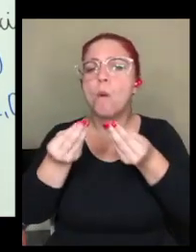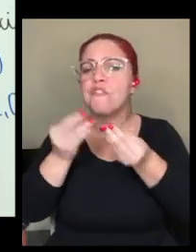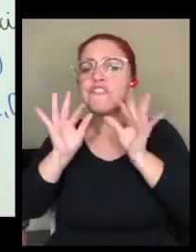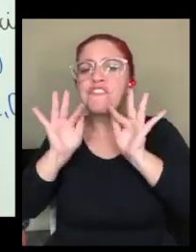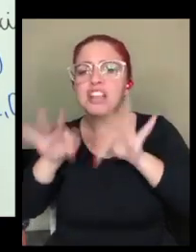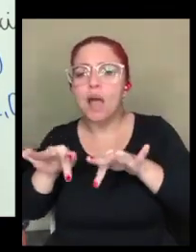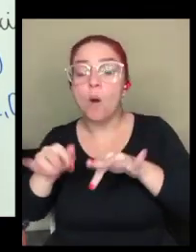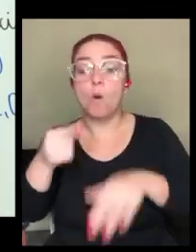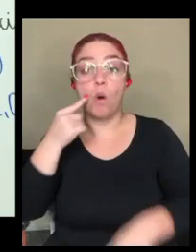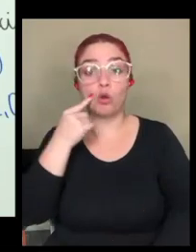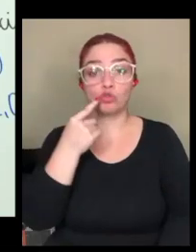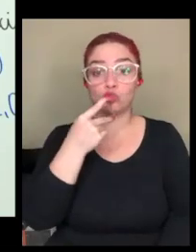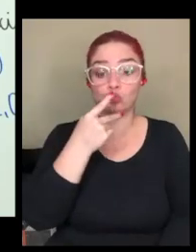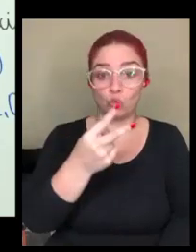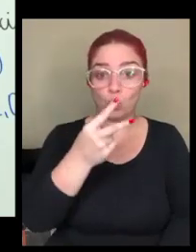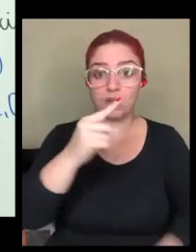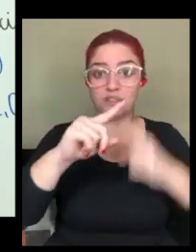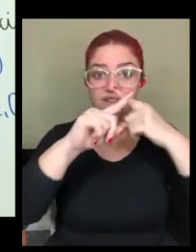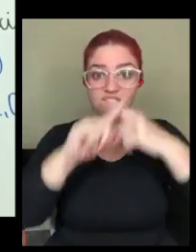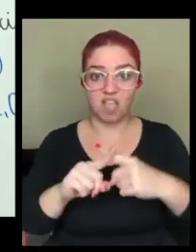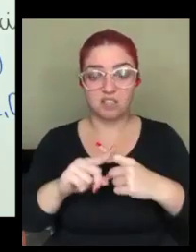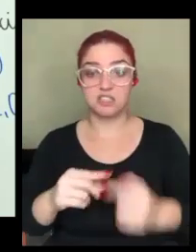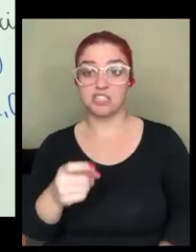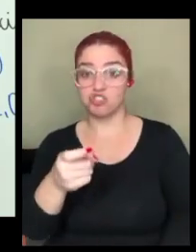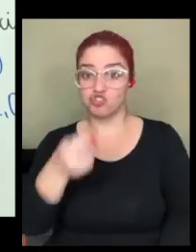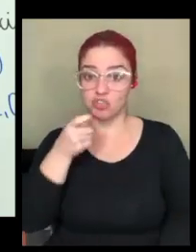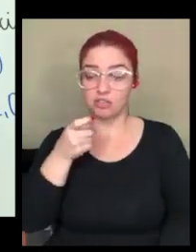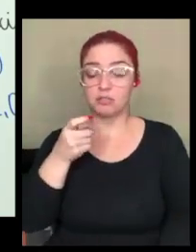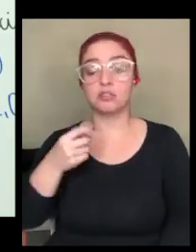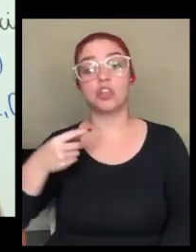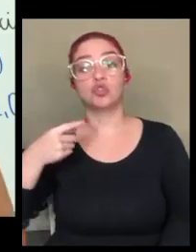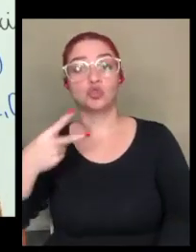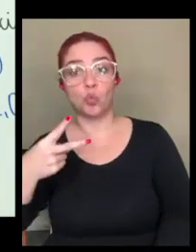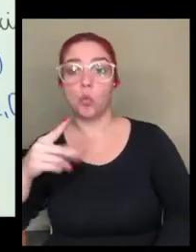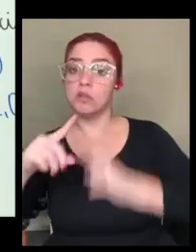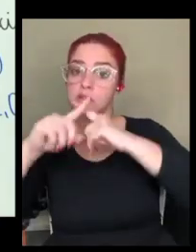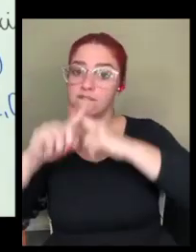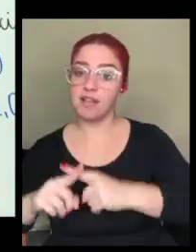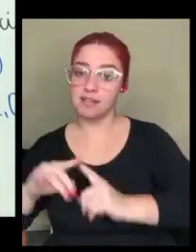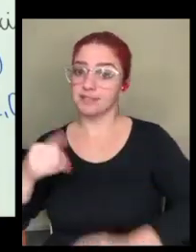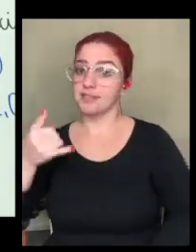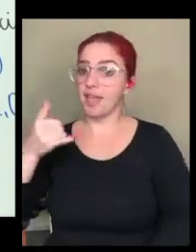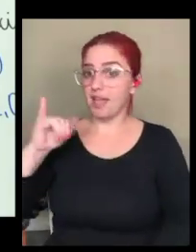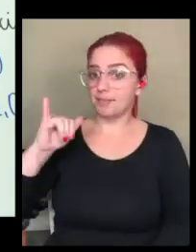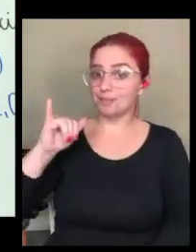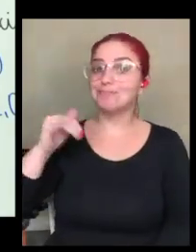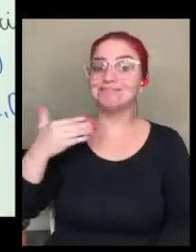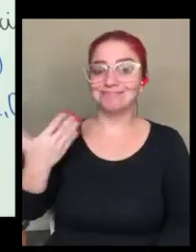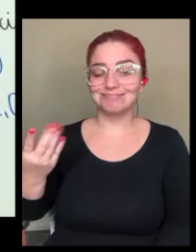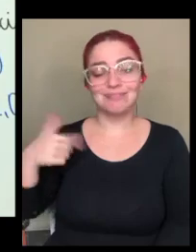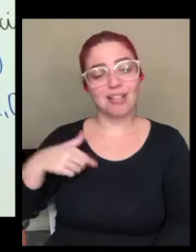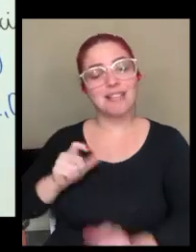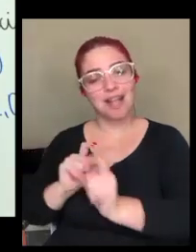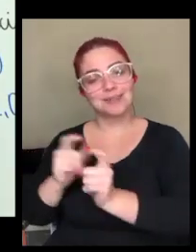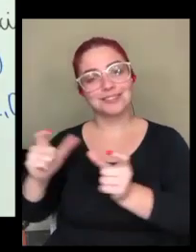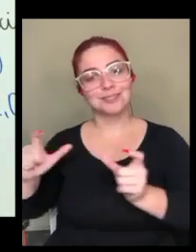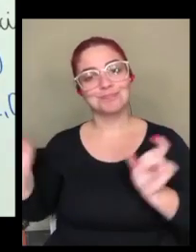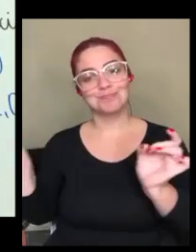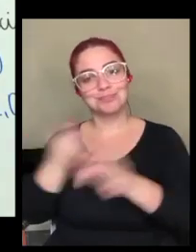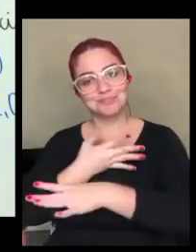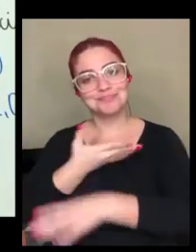ficou 2 vezes a letra X, mais 2 vezes a letra Y. Então, essa daqui é